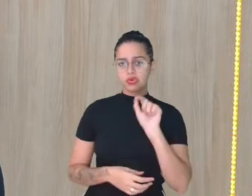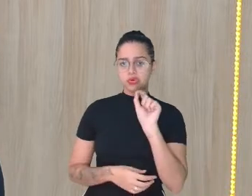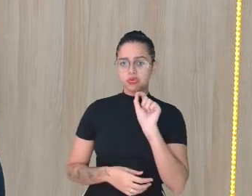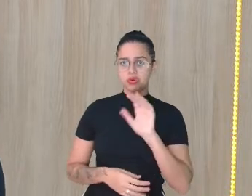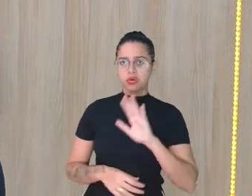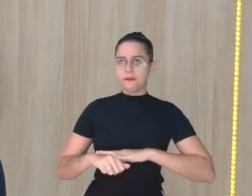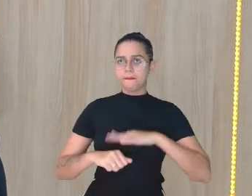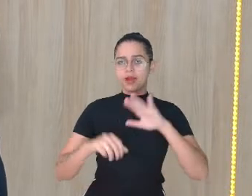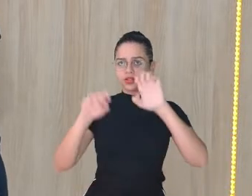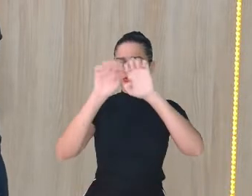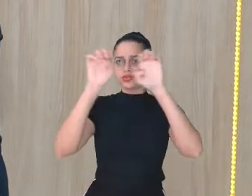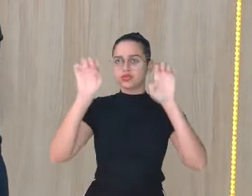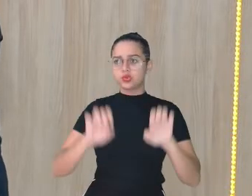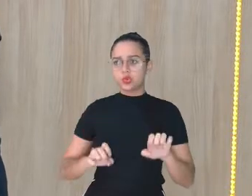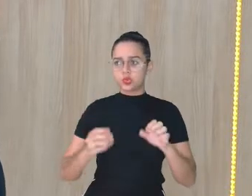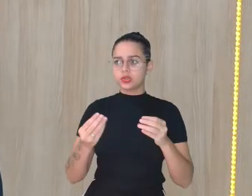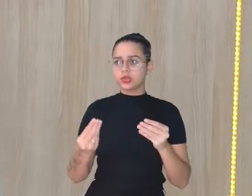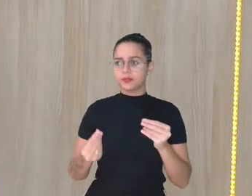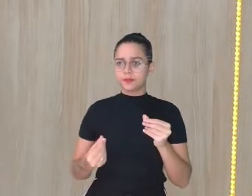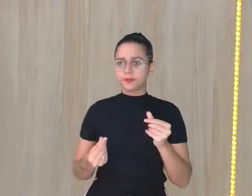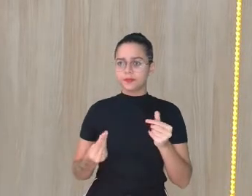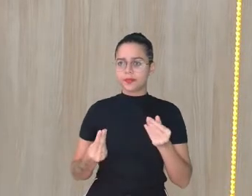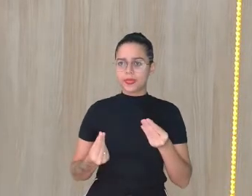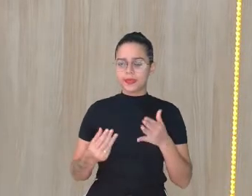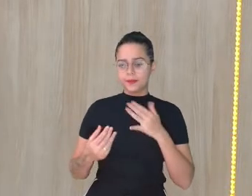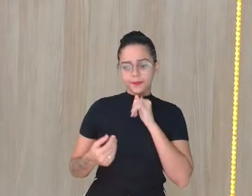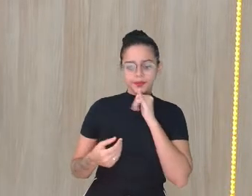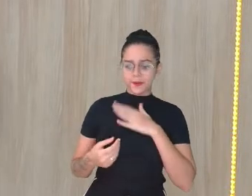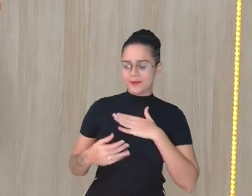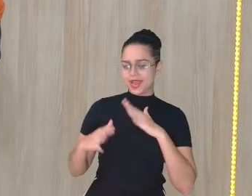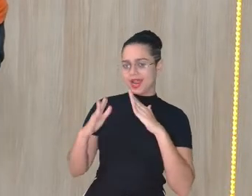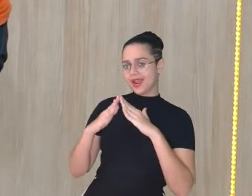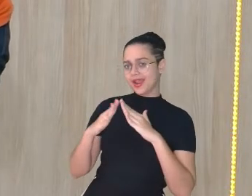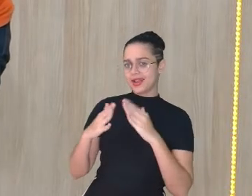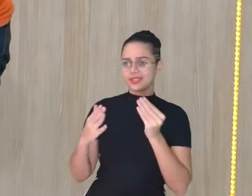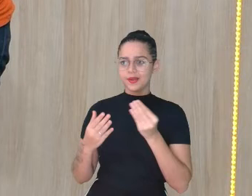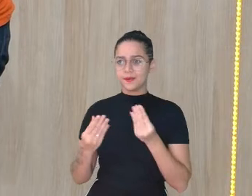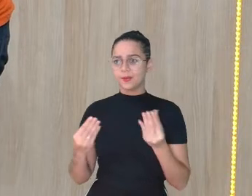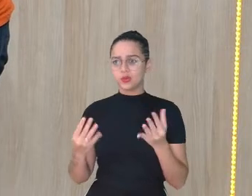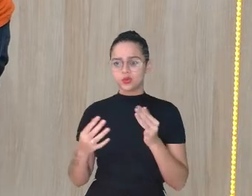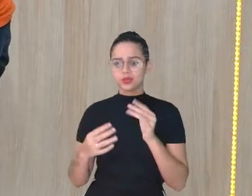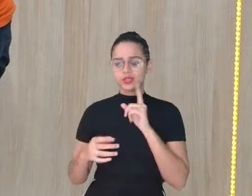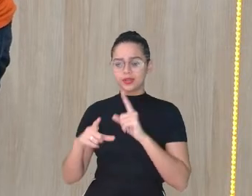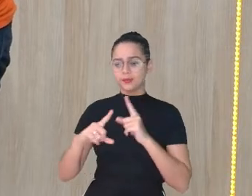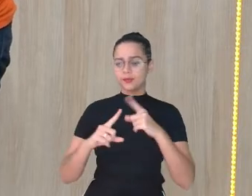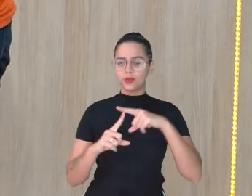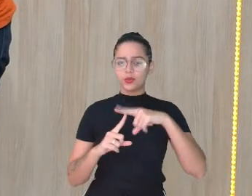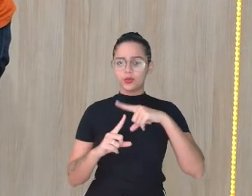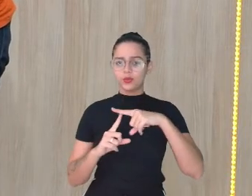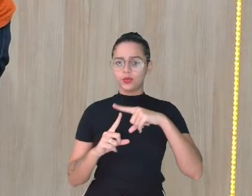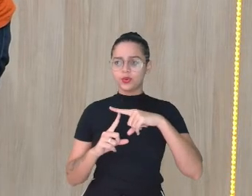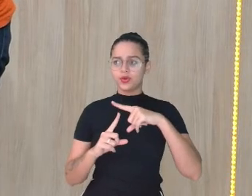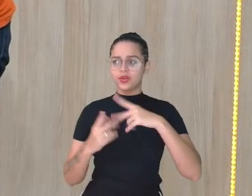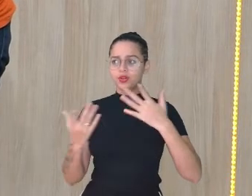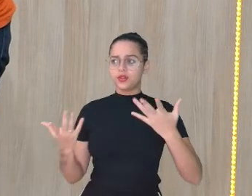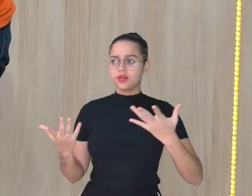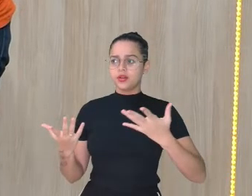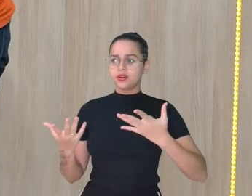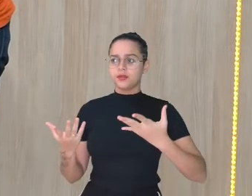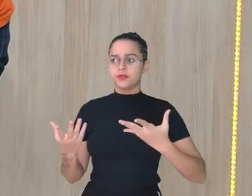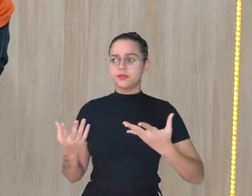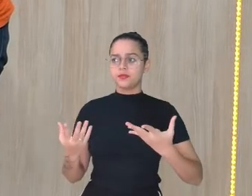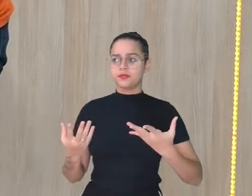das estruturas assim. Ah, não, minha casa ela é muito estilo